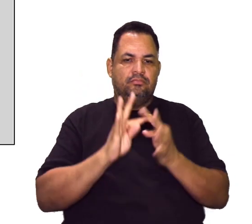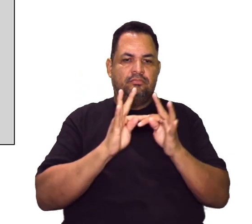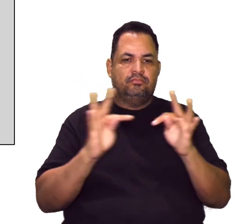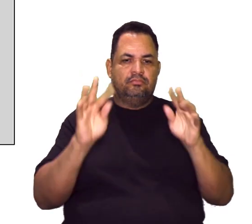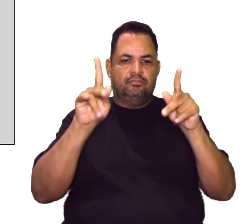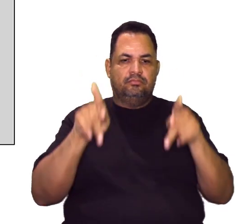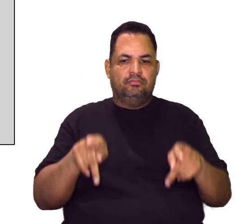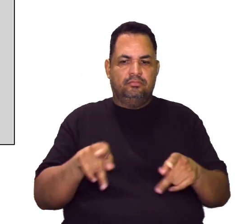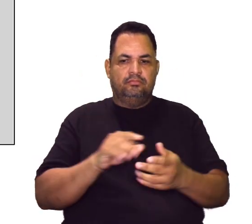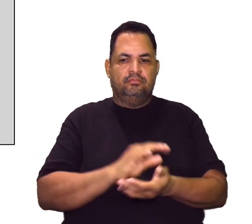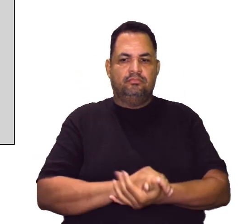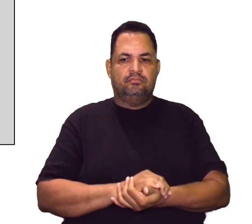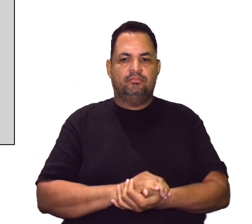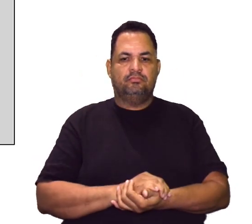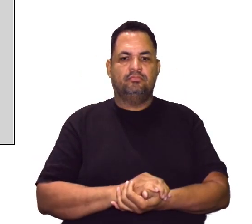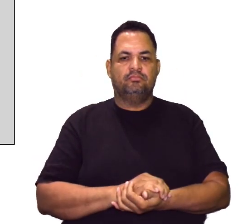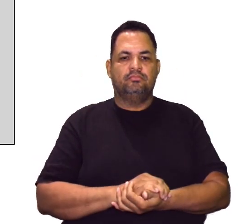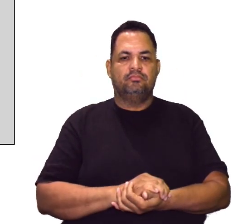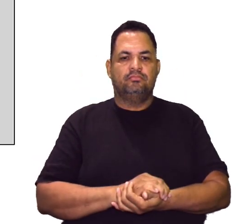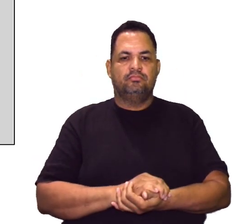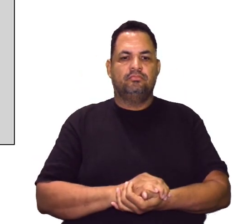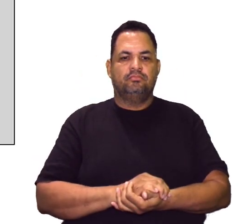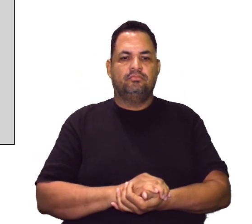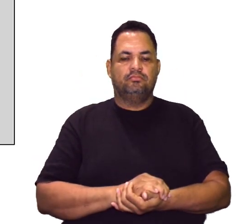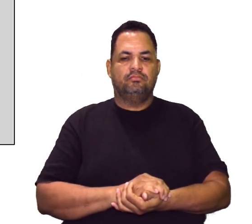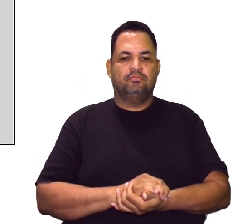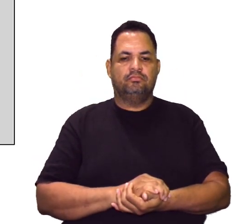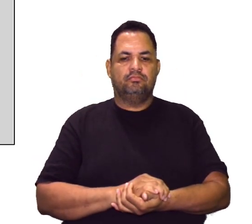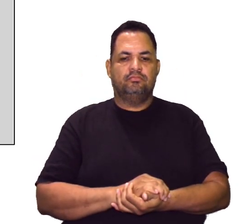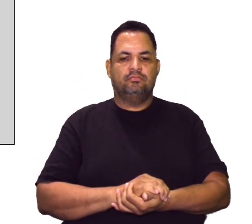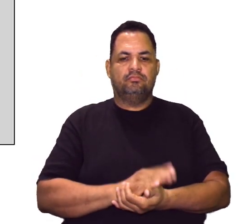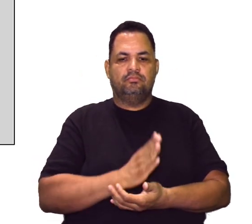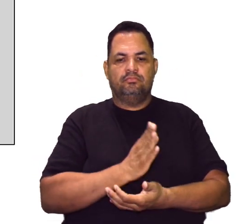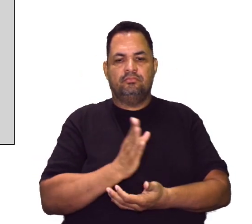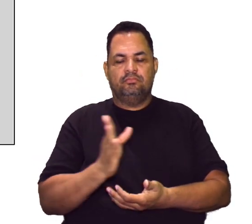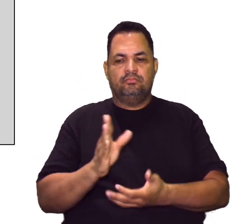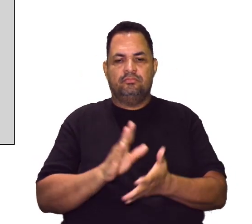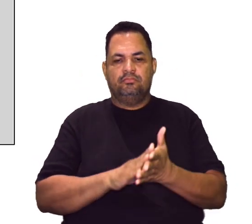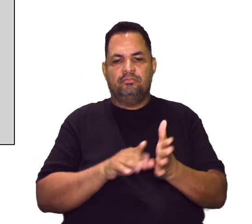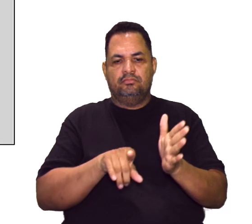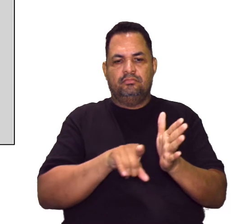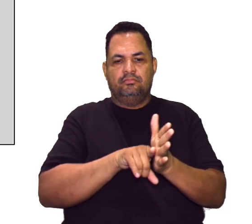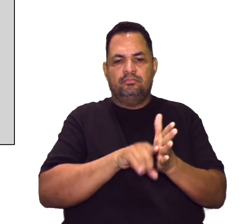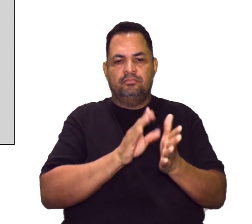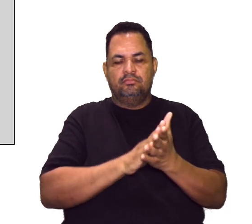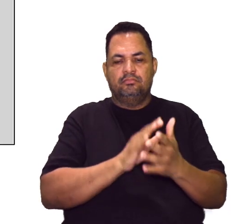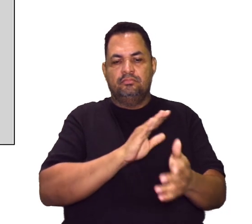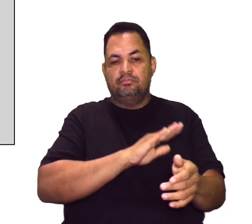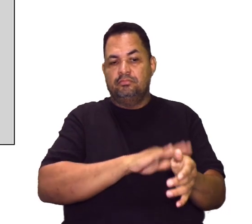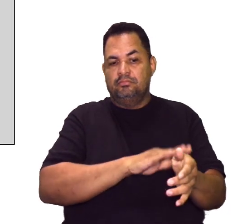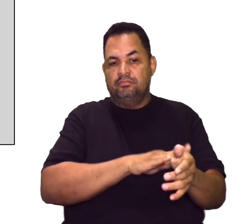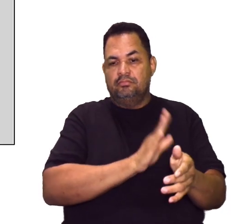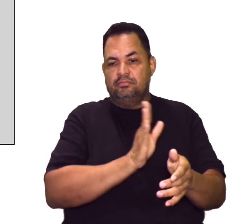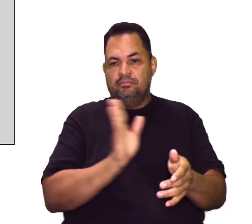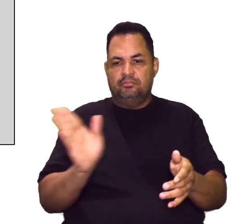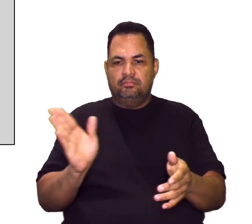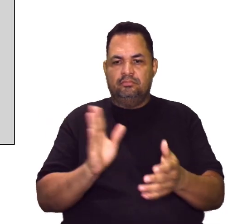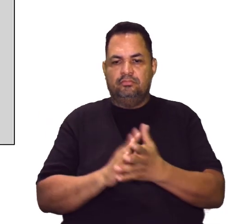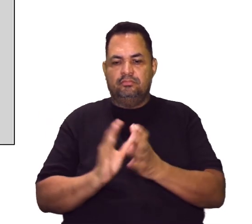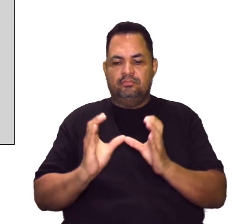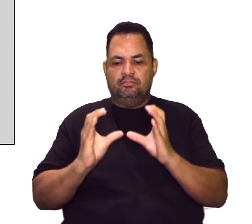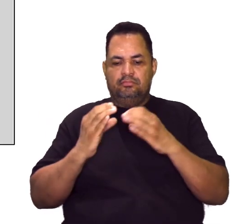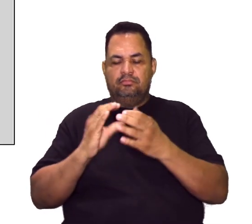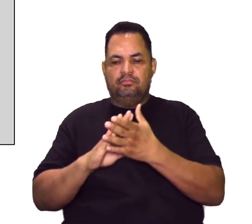tabela periódica, a eletronegatividade cresce da esquerda para a direita. E nas